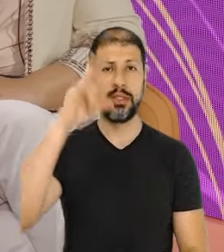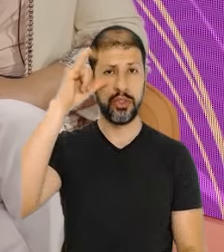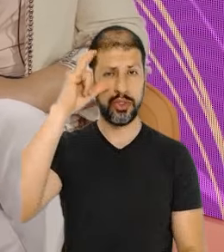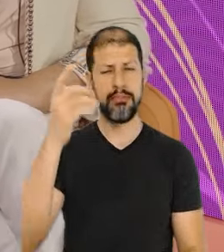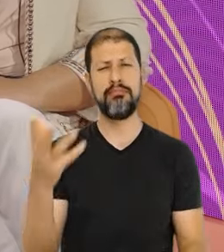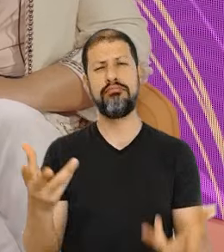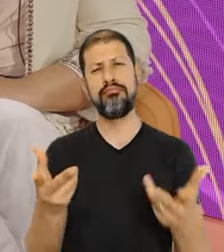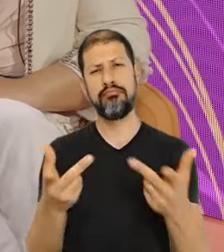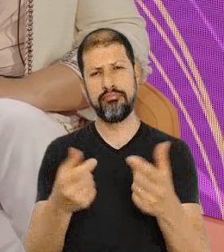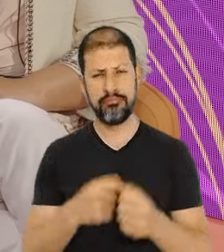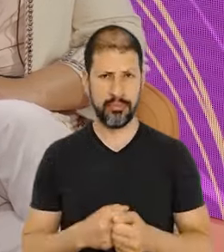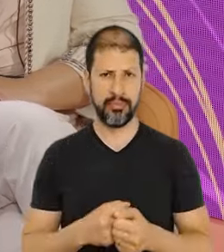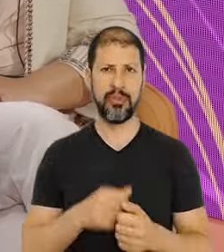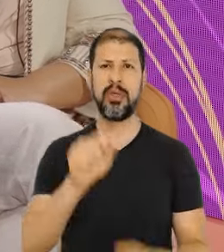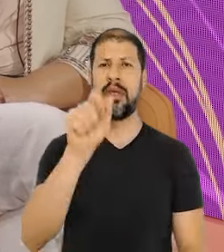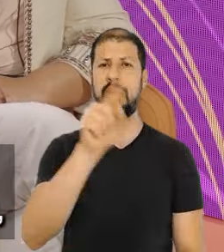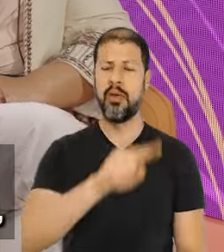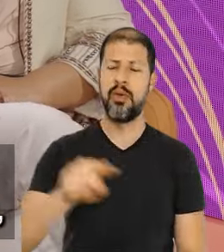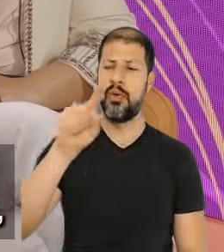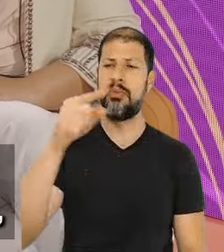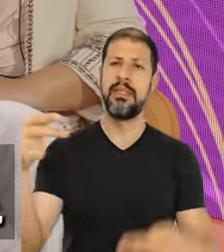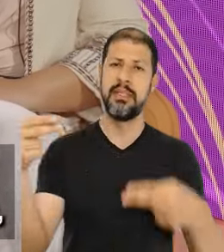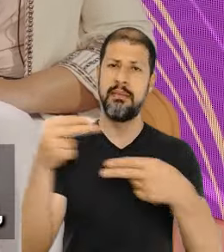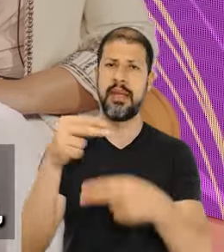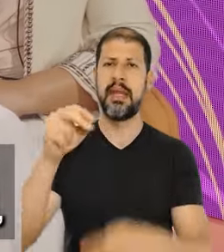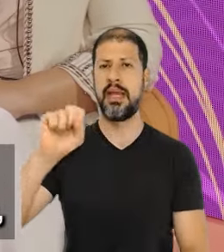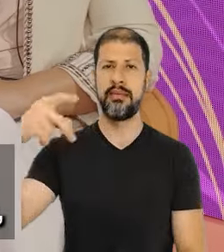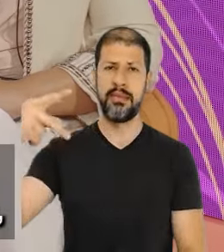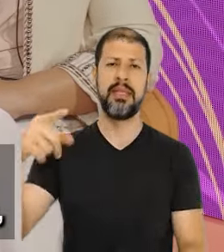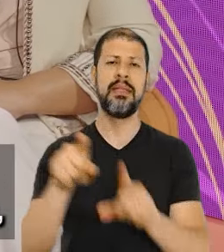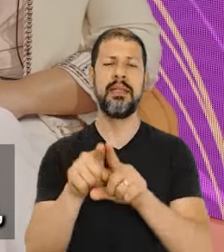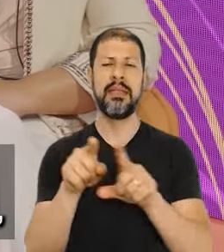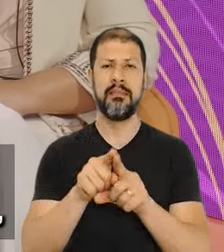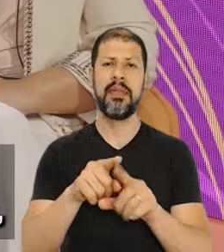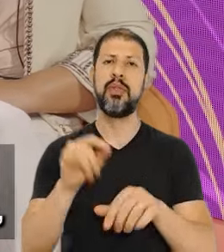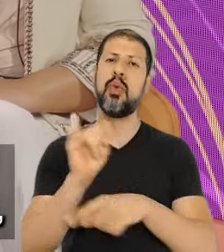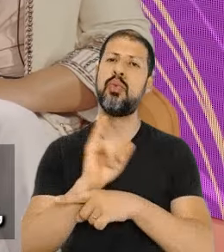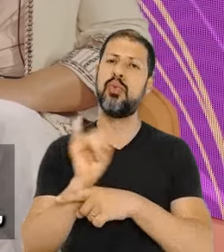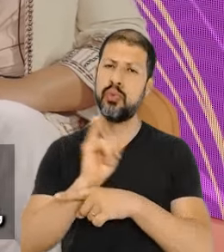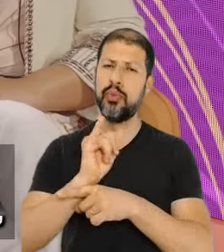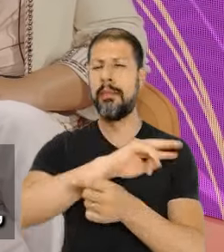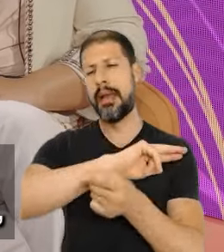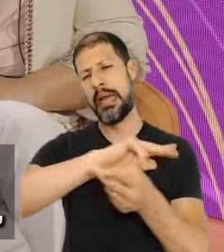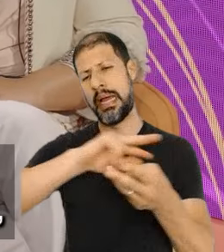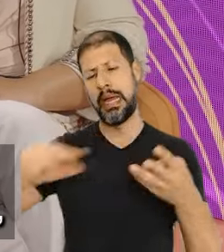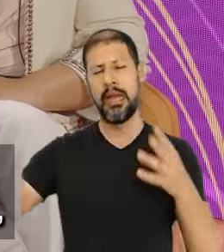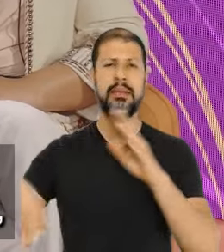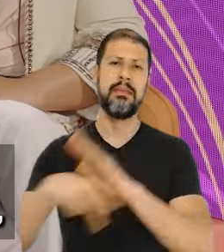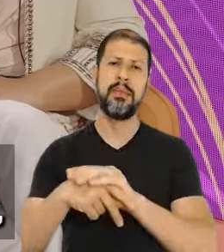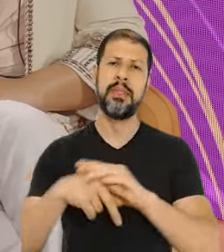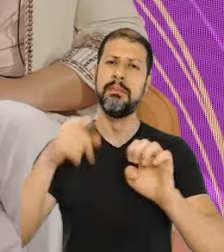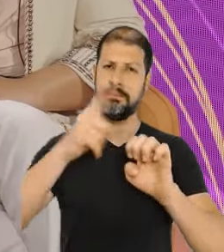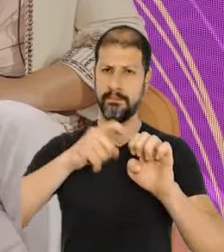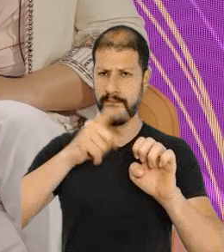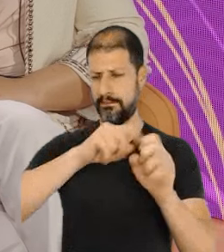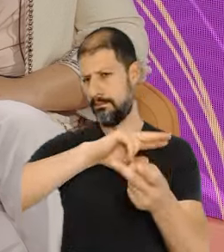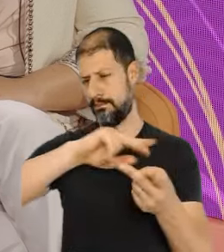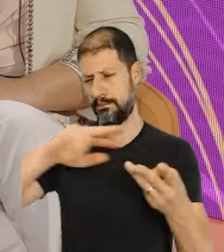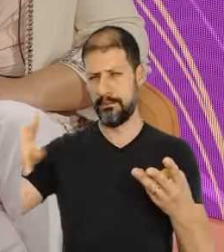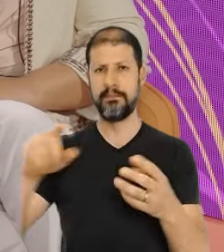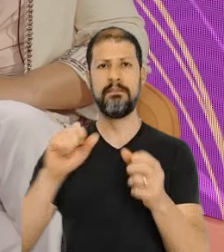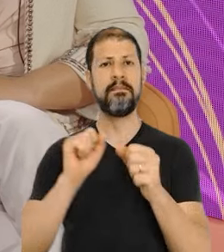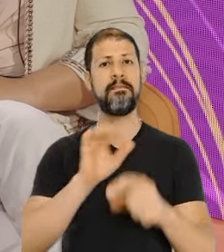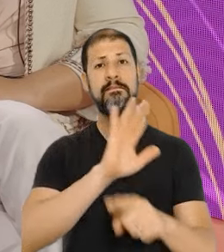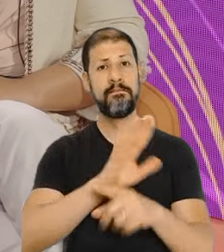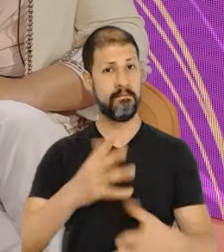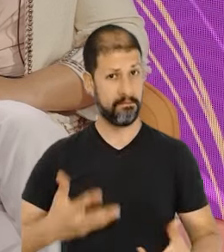maravilhoso né @ cbsp ter o nosso YouTube onde tem inúmeras matérias com empreendedores empreendedoras que possam